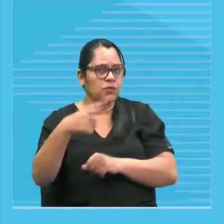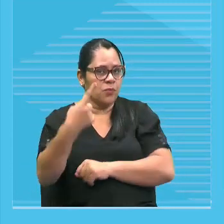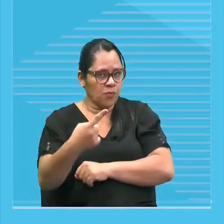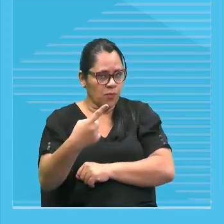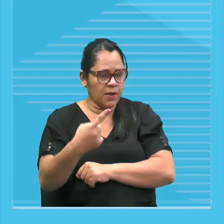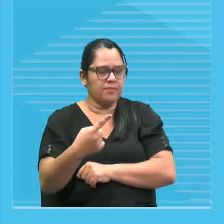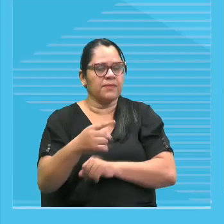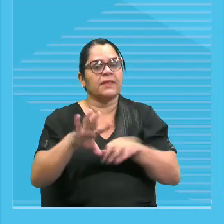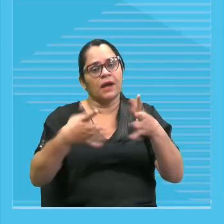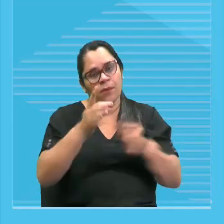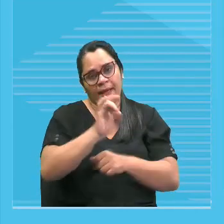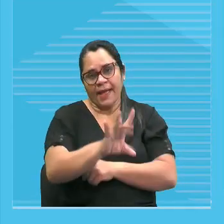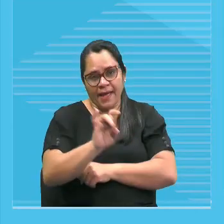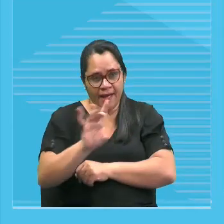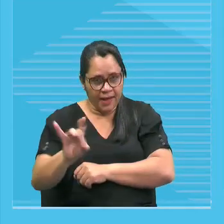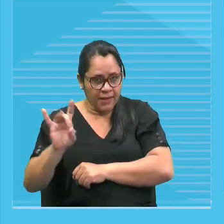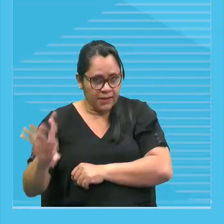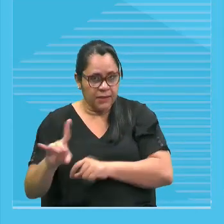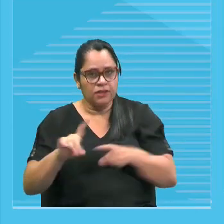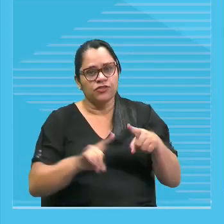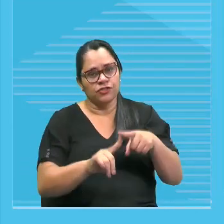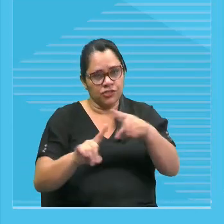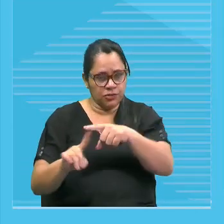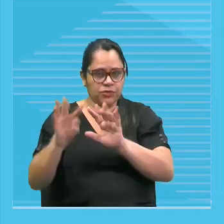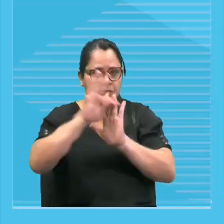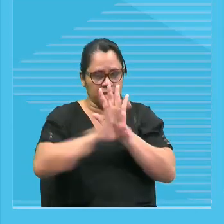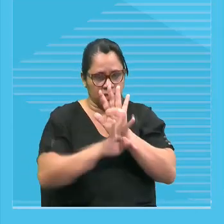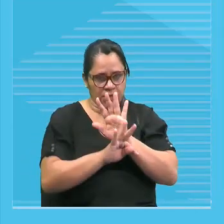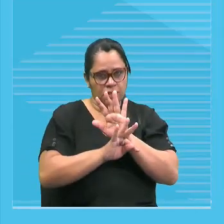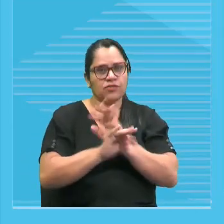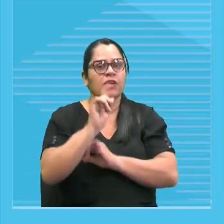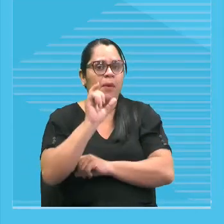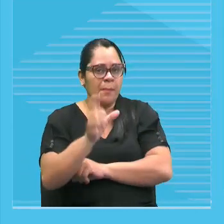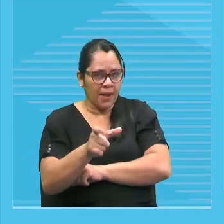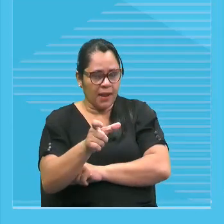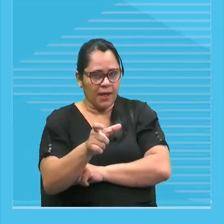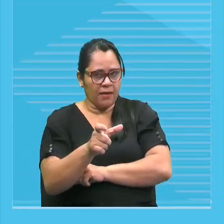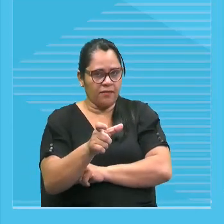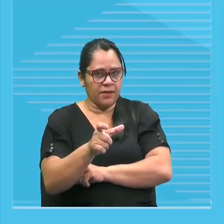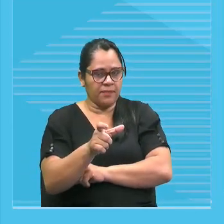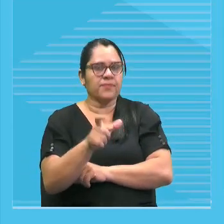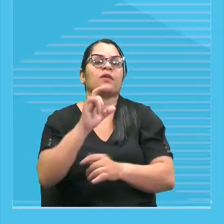cada texto tem pelo menos uma falsa cognata